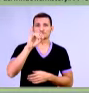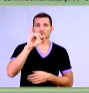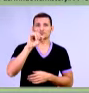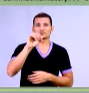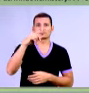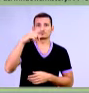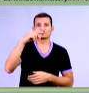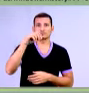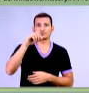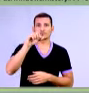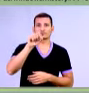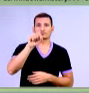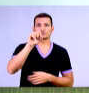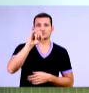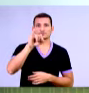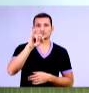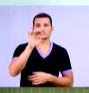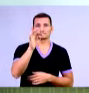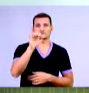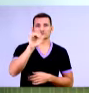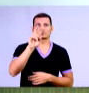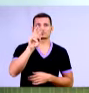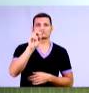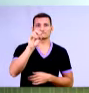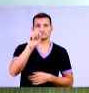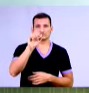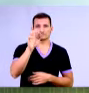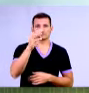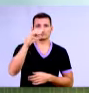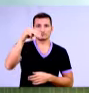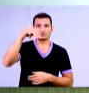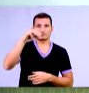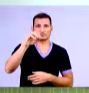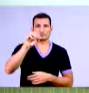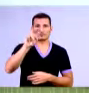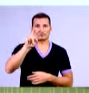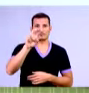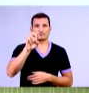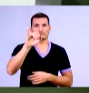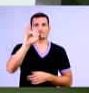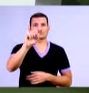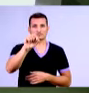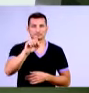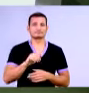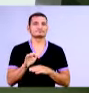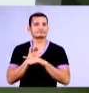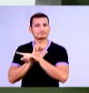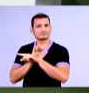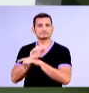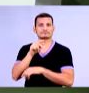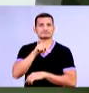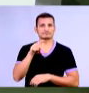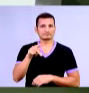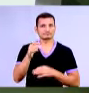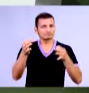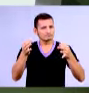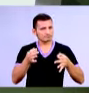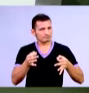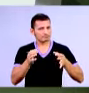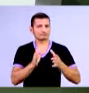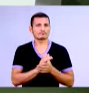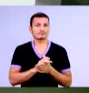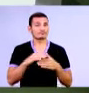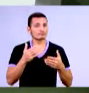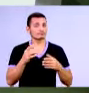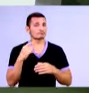temos uma grande possibilidade de utilização de recursos multimídia. Não é isso, professor Fábio? Exatamente. Então, podemos perceber que com